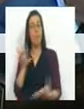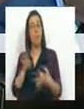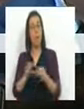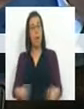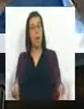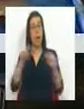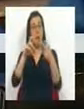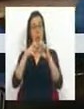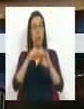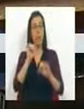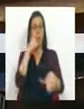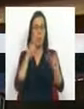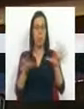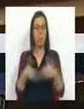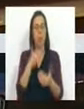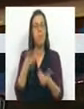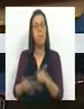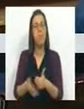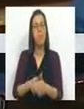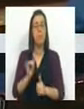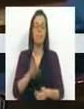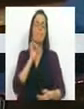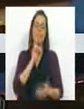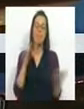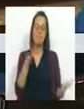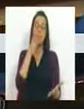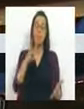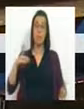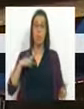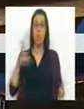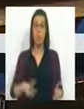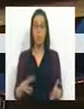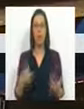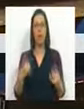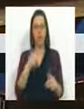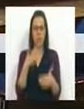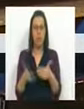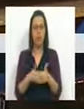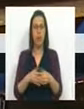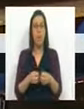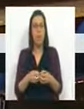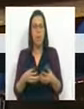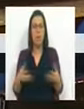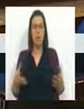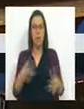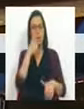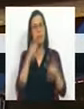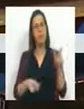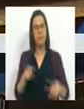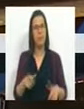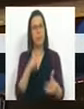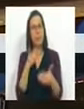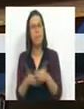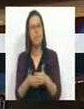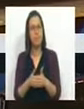as novas problemáticas da população idosa. Importa referir que Portugal enfrenta um envelhecimento e crescimento da